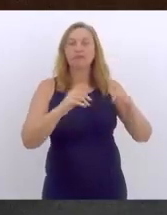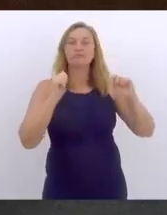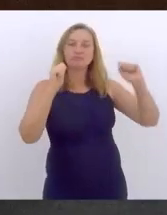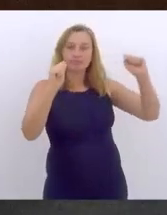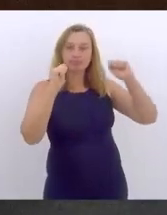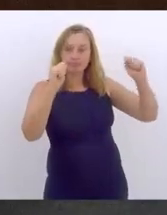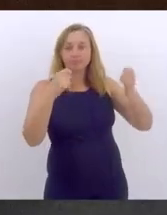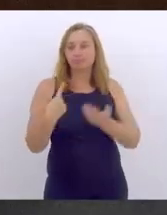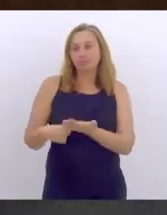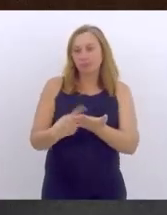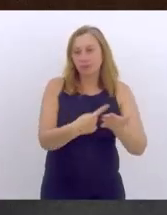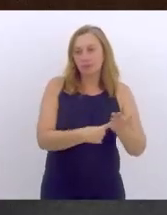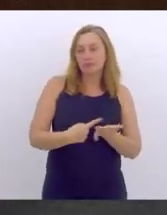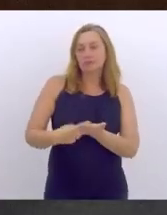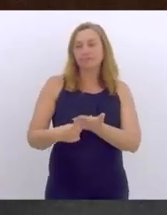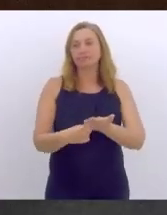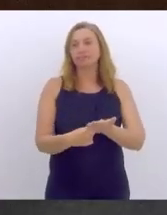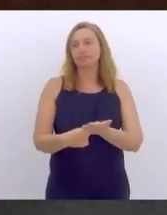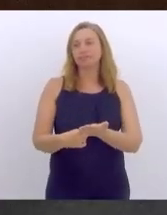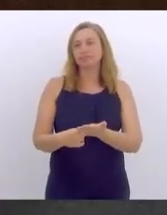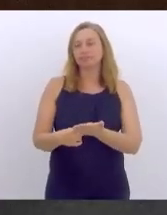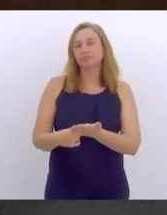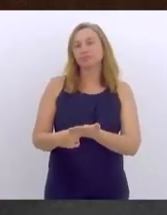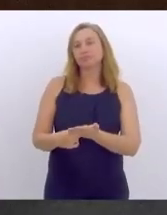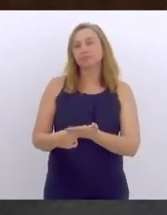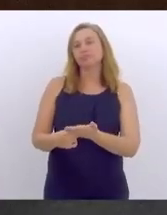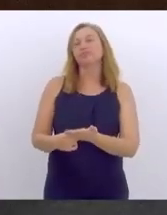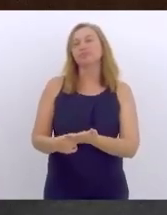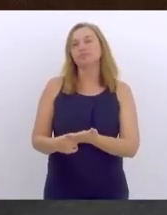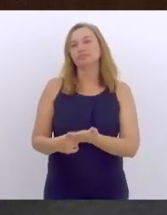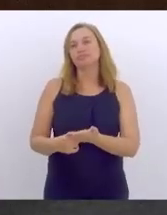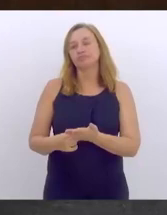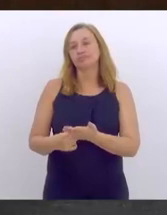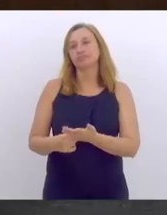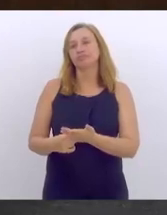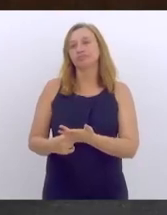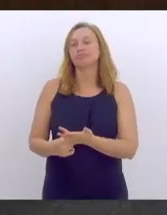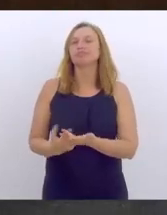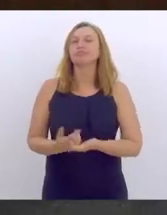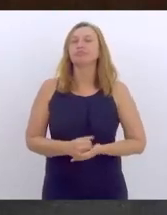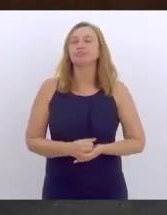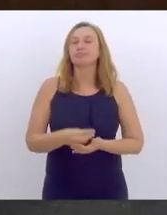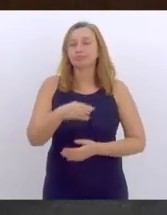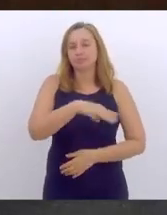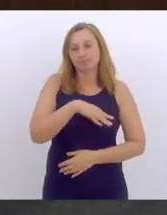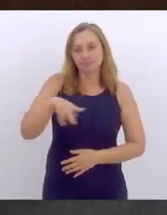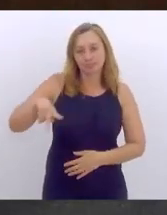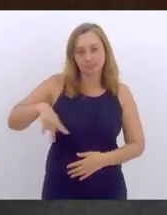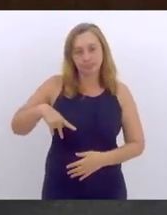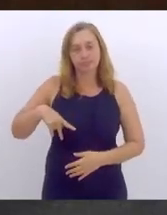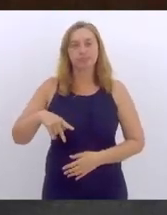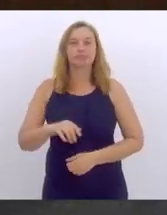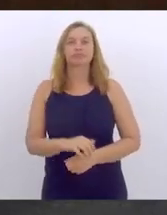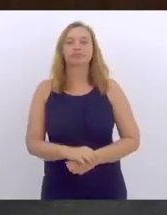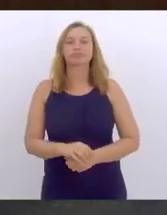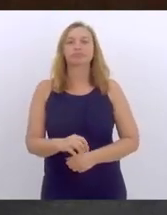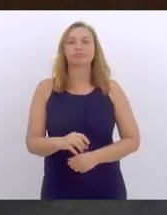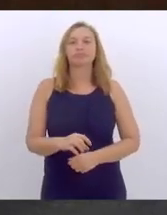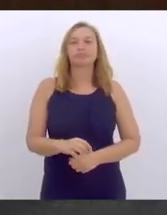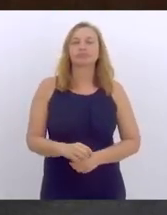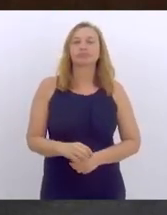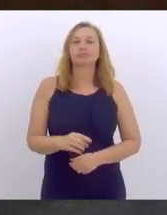torcidas, e os poderes constituídos, neste caso o Ministério Público e o